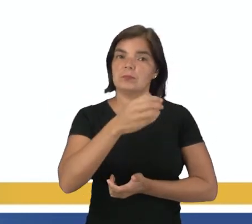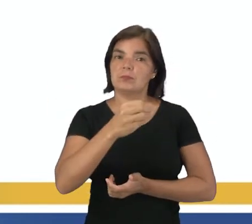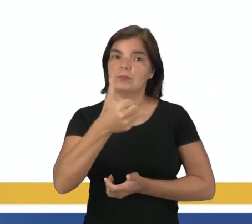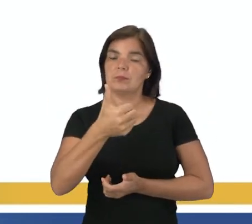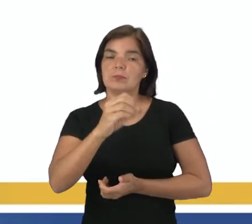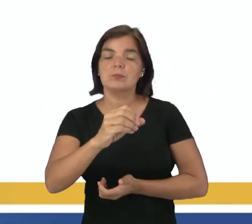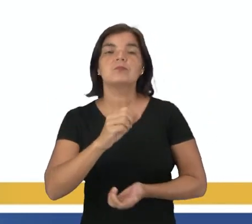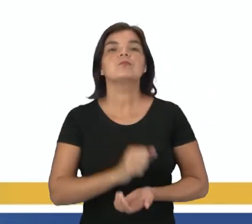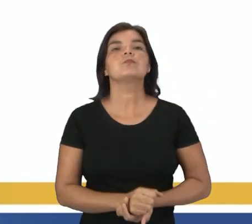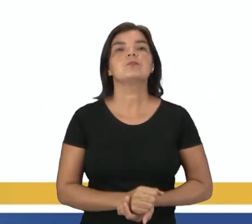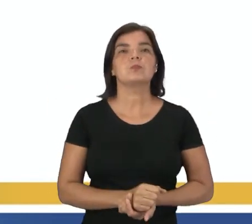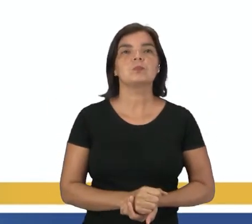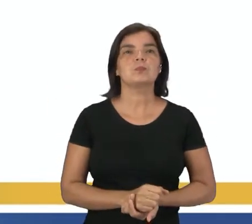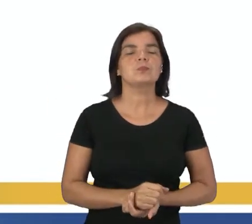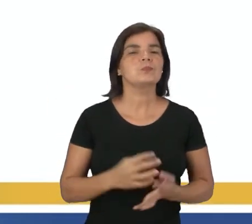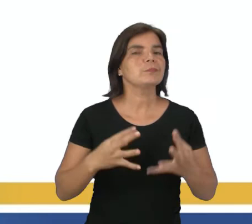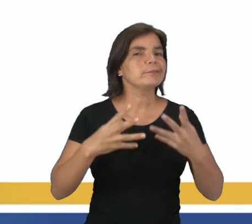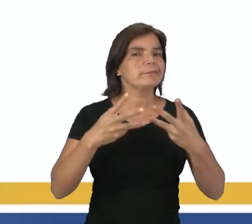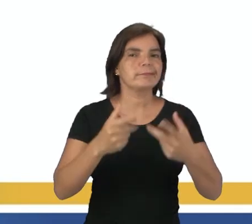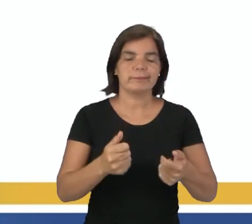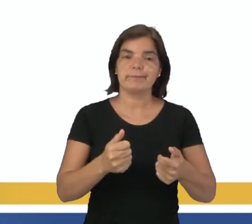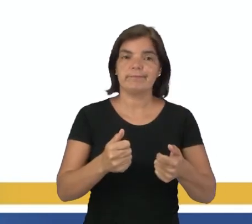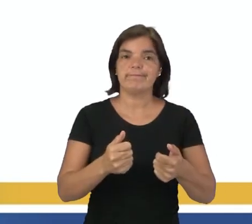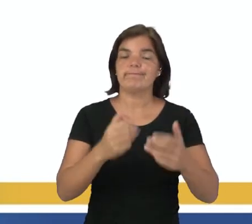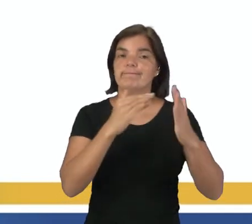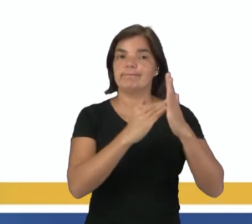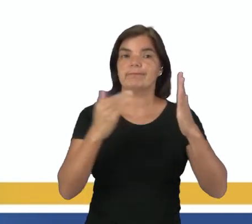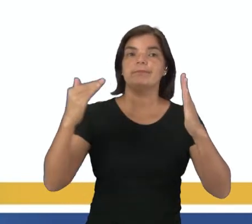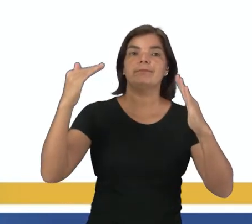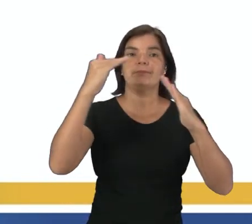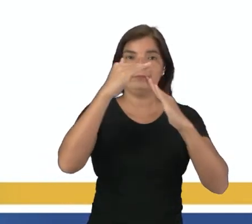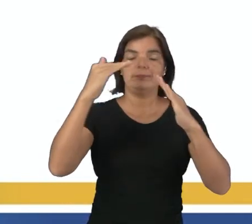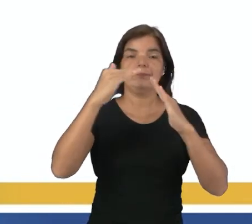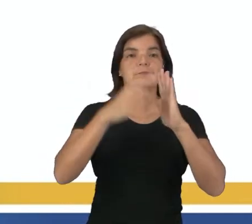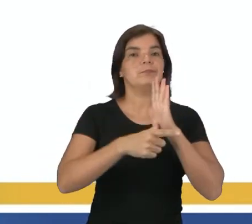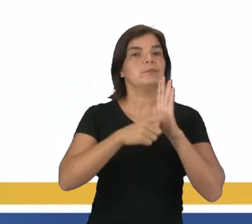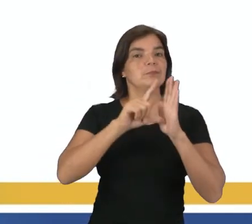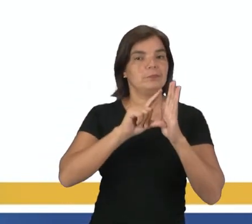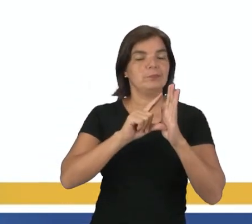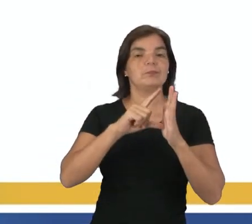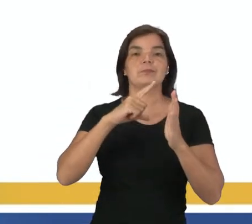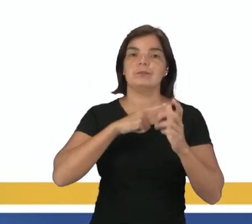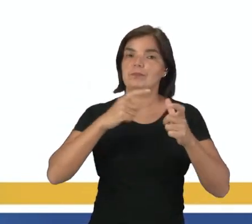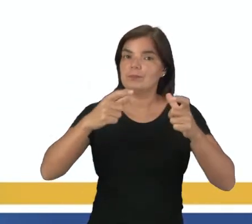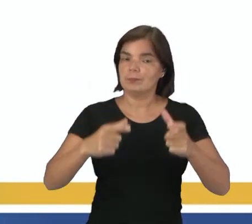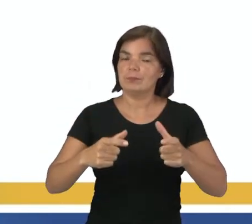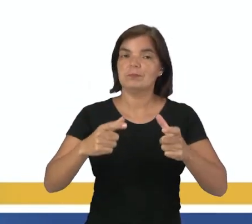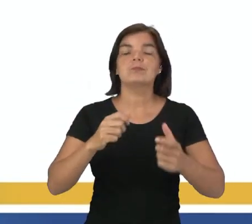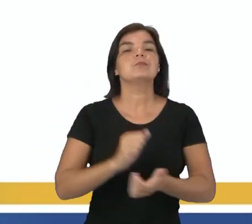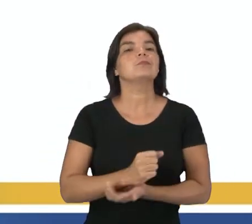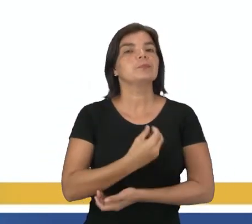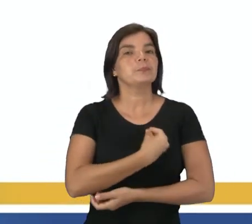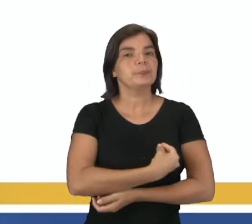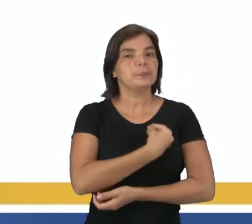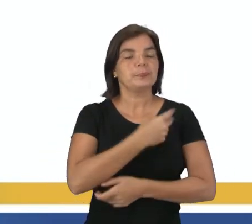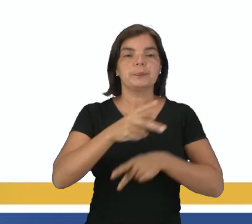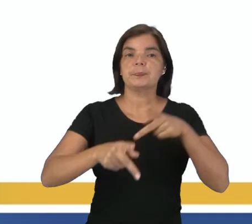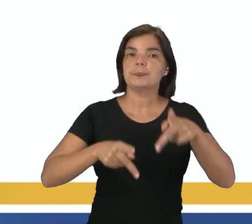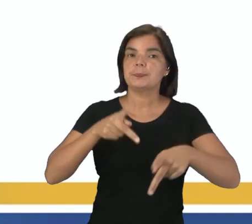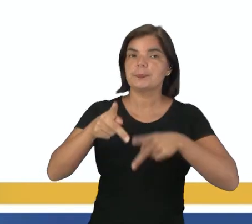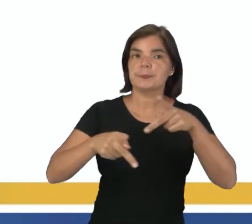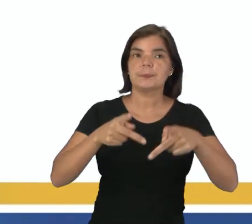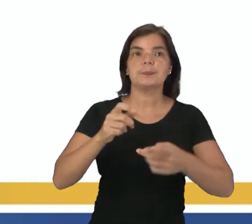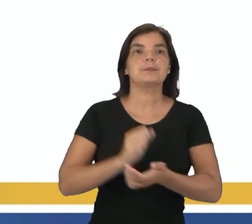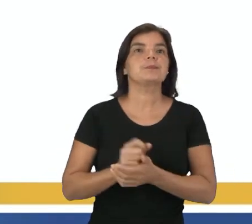2010 ela já estava totalmente superior ao que anteriormente era o espaço ocupado pela